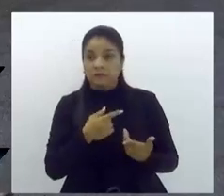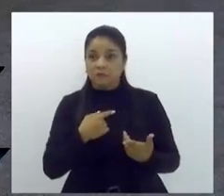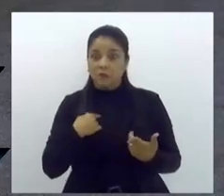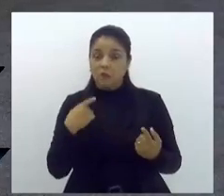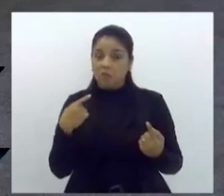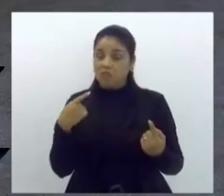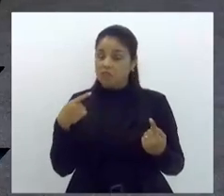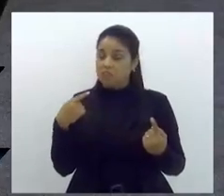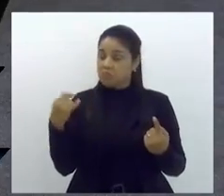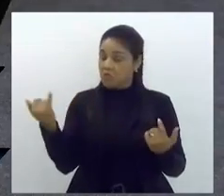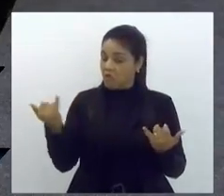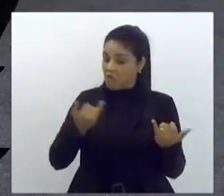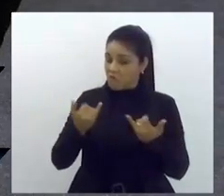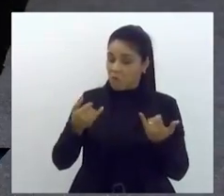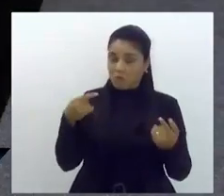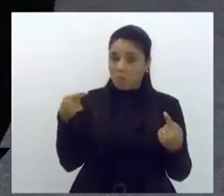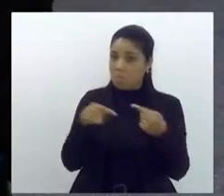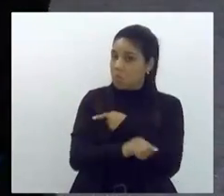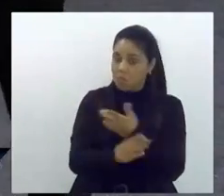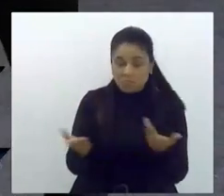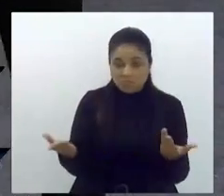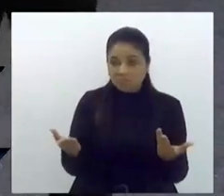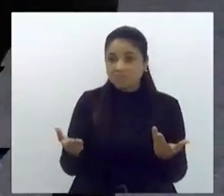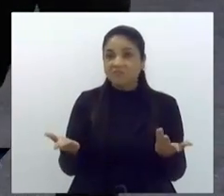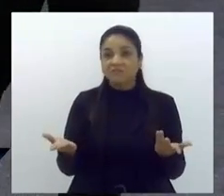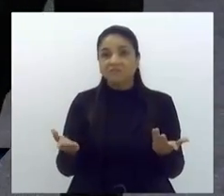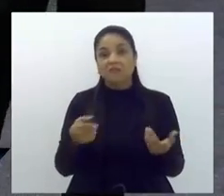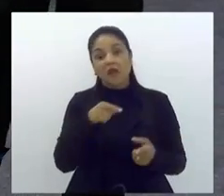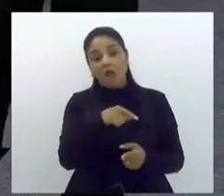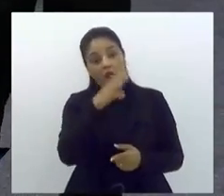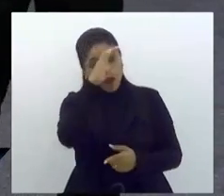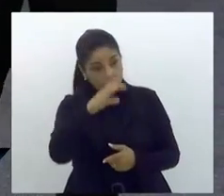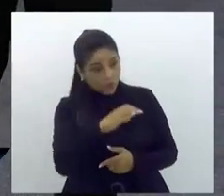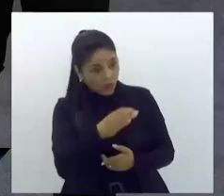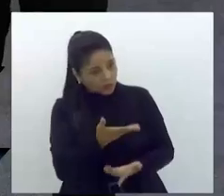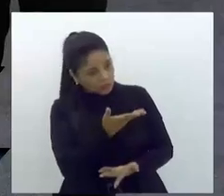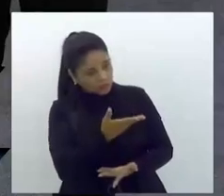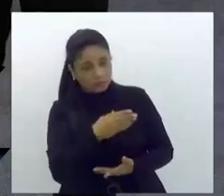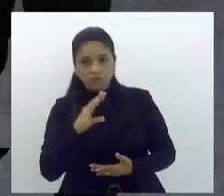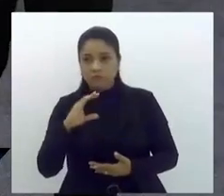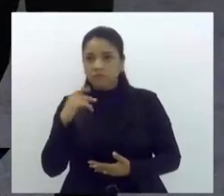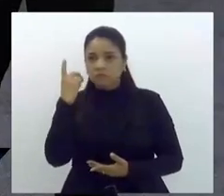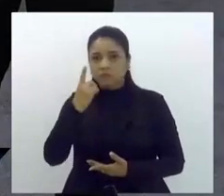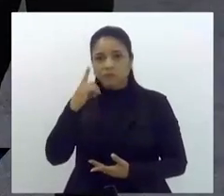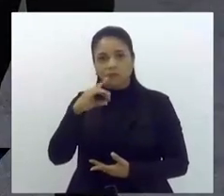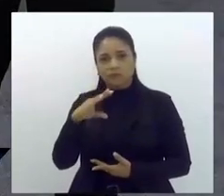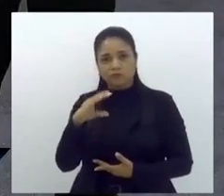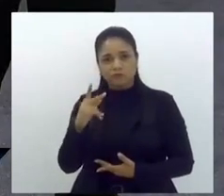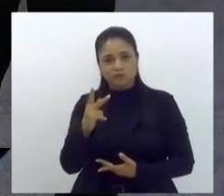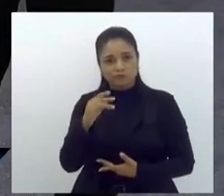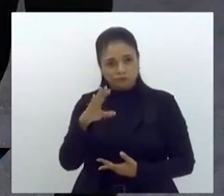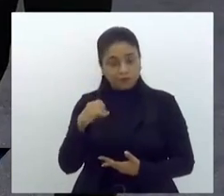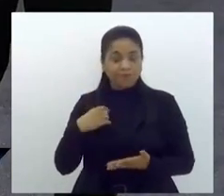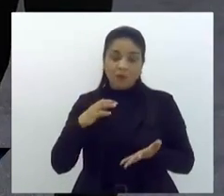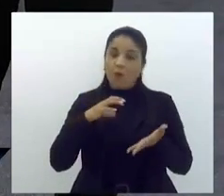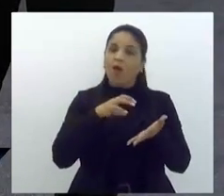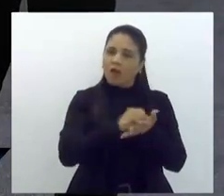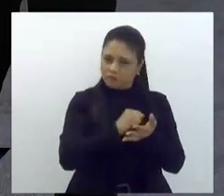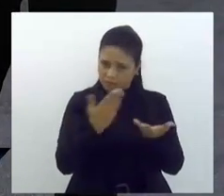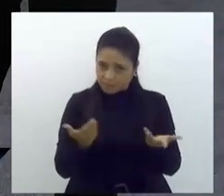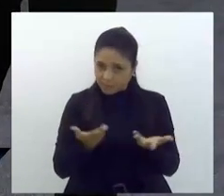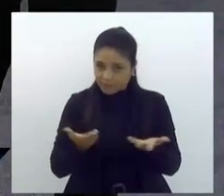vai informar não tem é e ele é católico mas só para registrar uma coisa